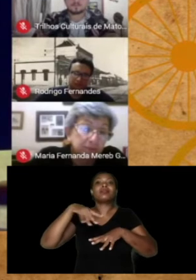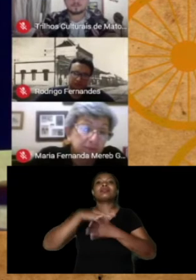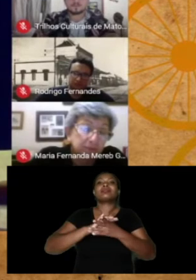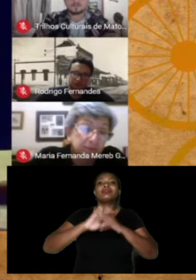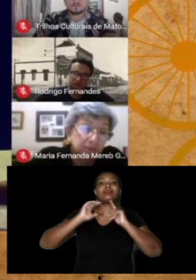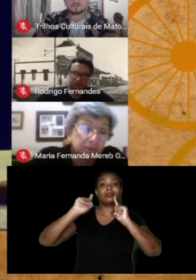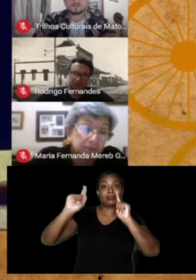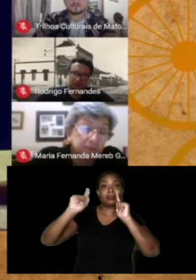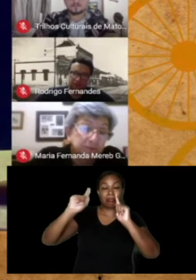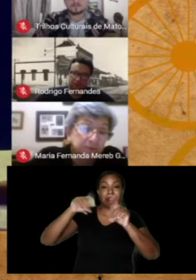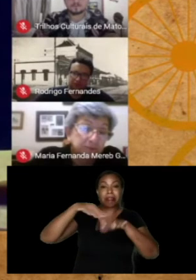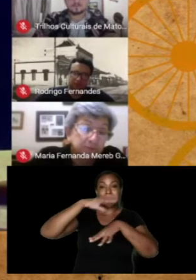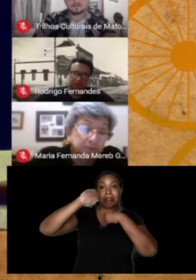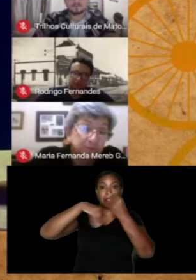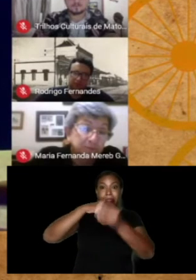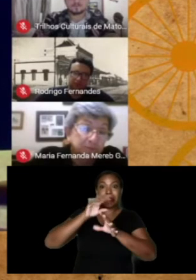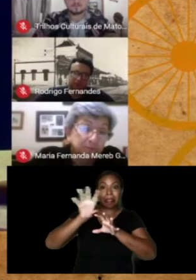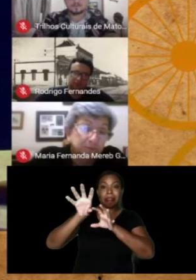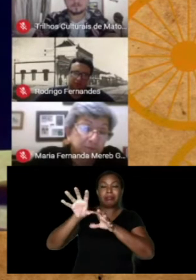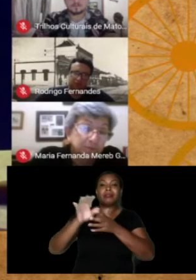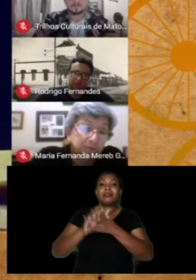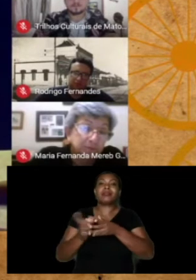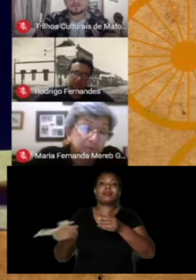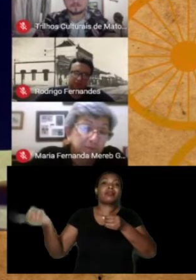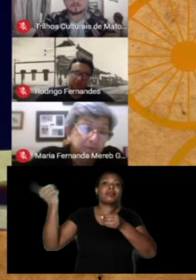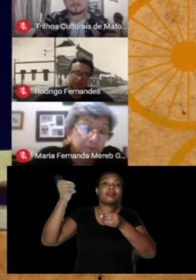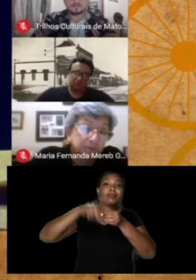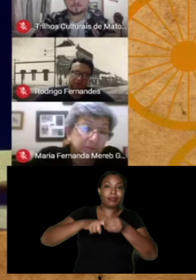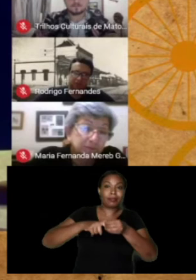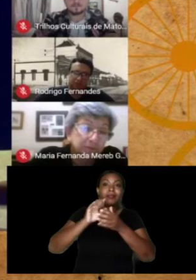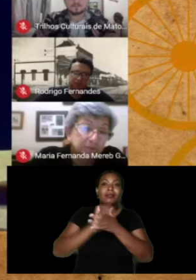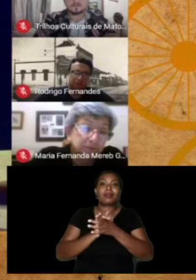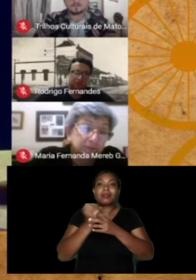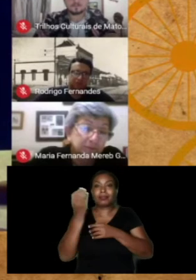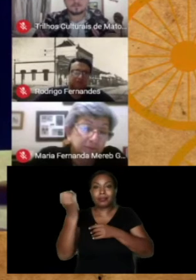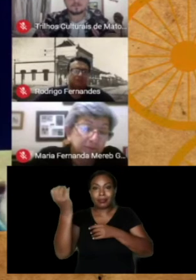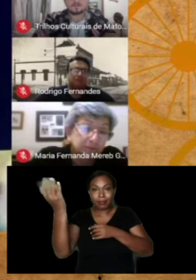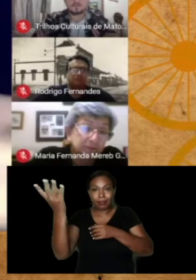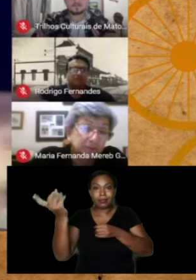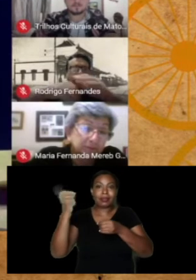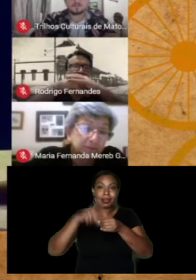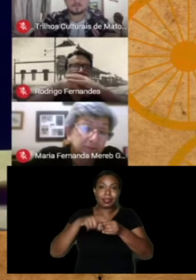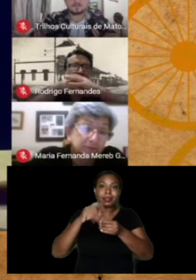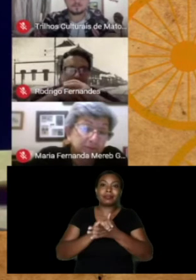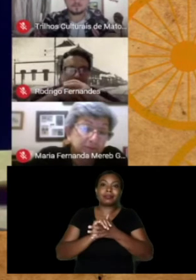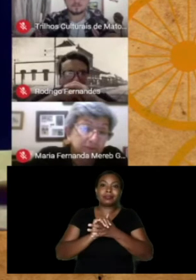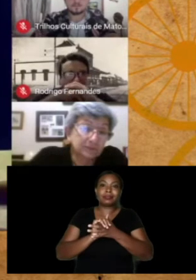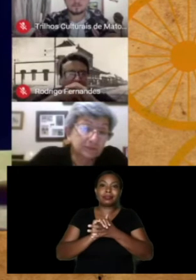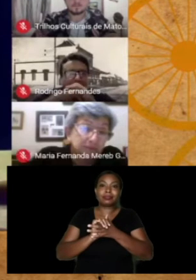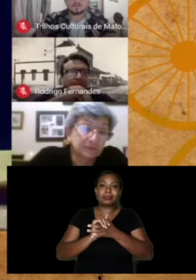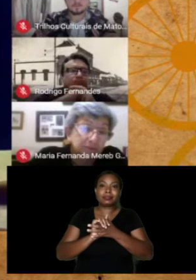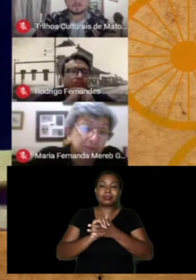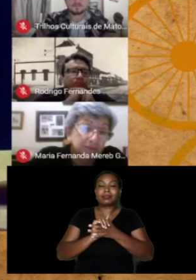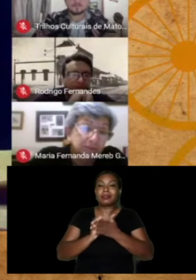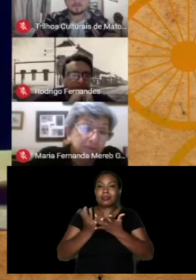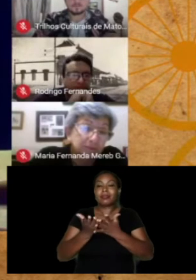Na volta, a última etapa da viagem, que era de Santa Cruz para